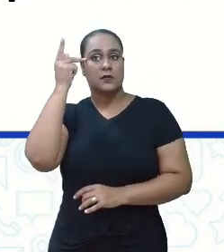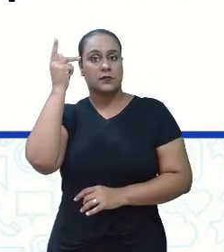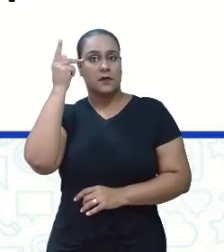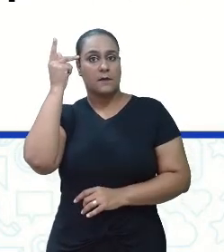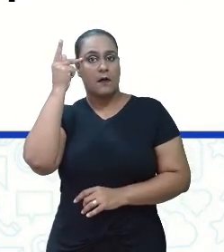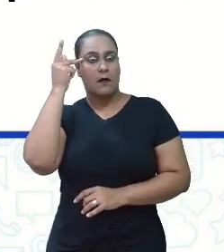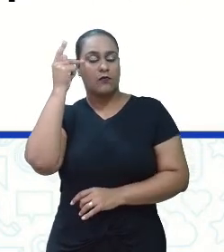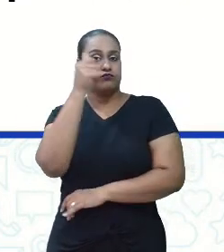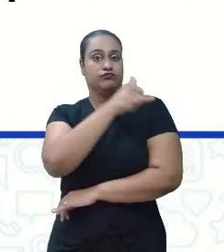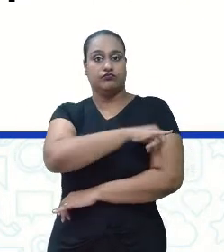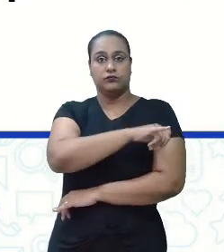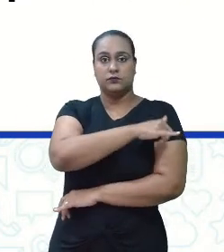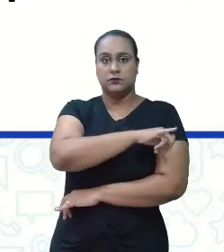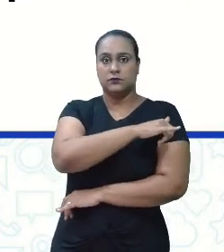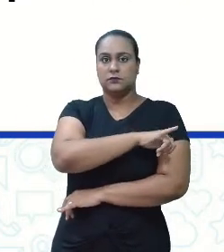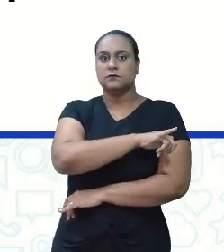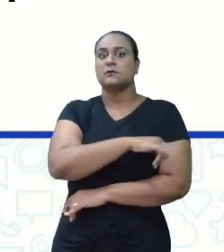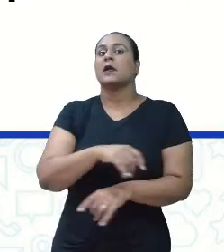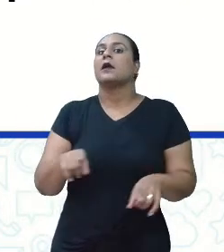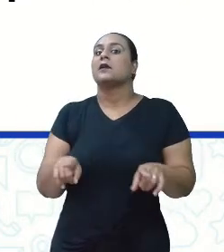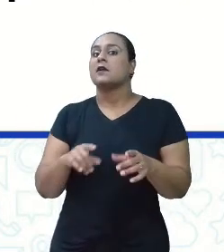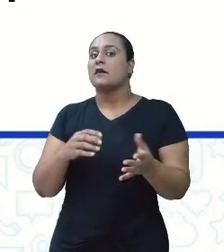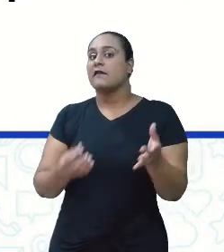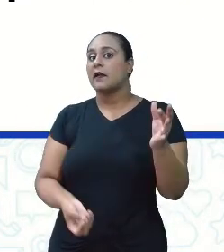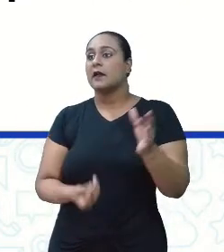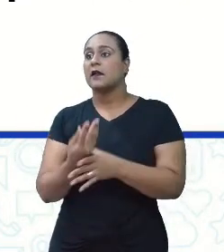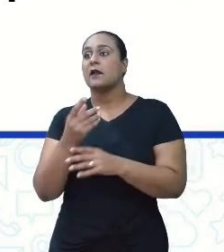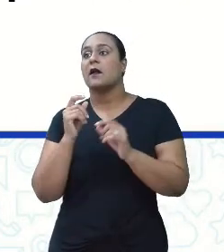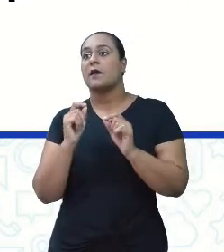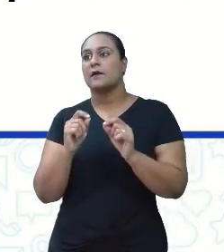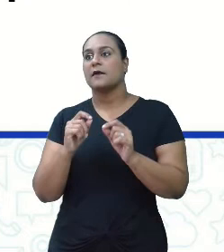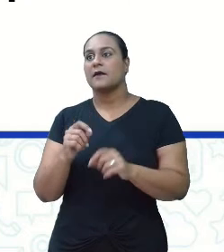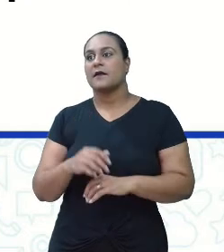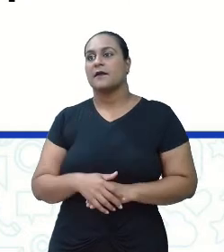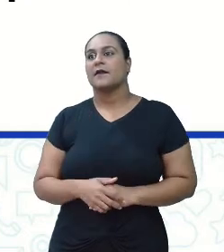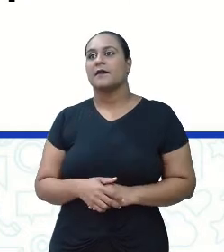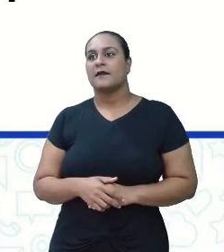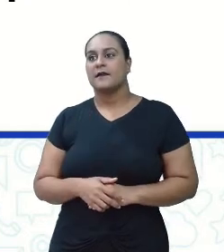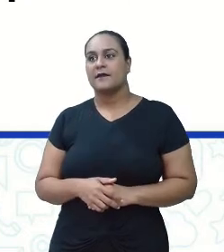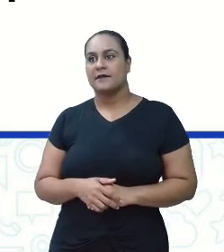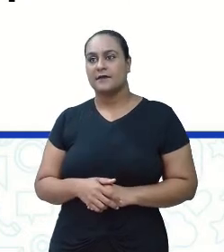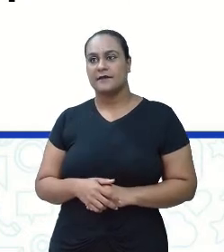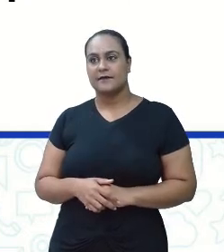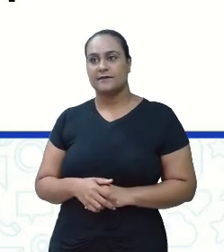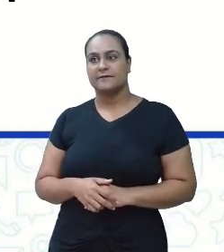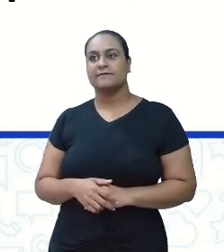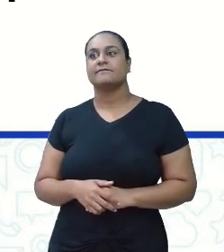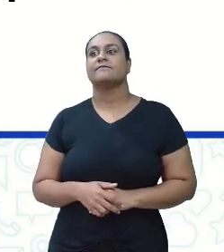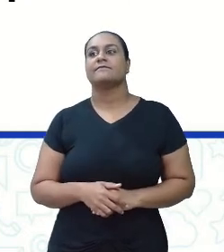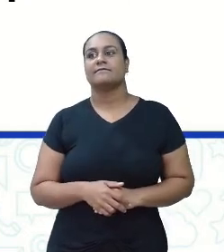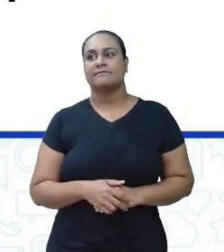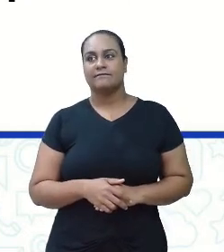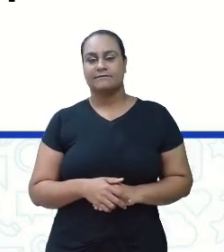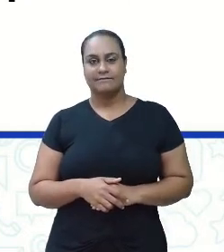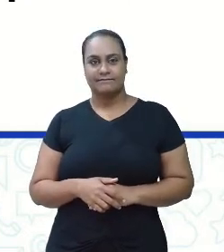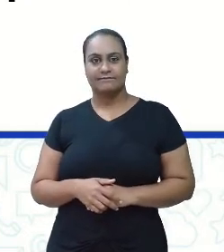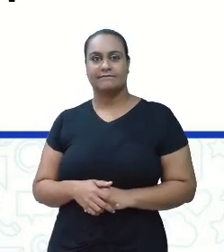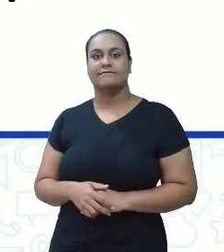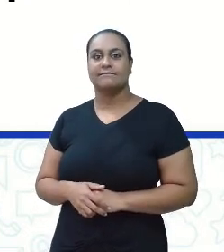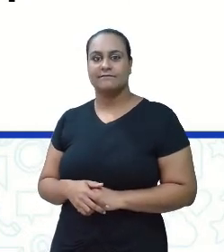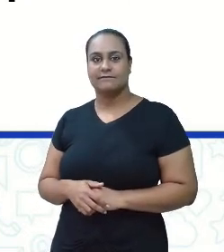com o Rio de Janeiro, que já vai formar a megalópole que já